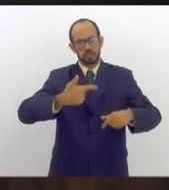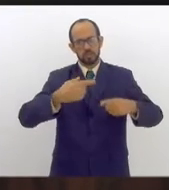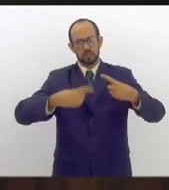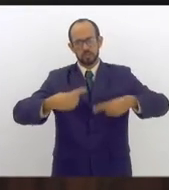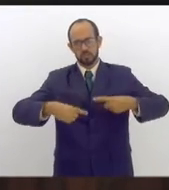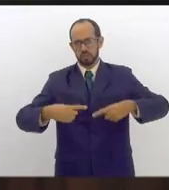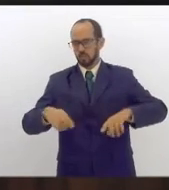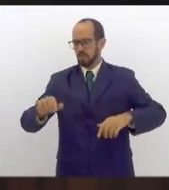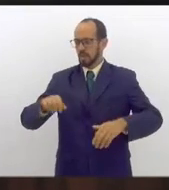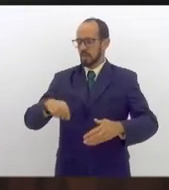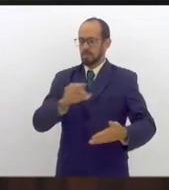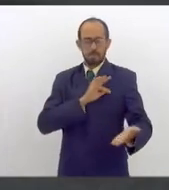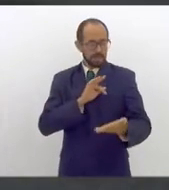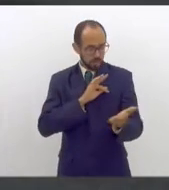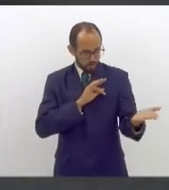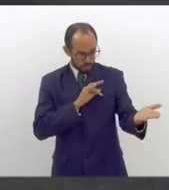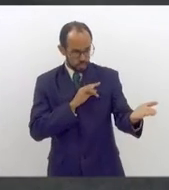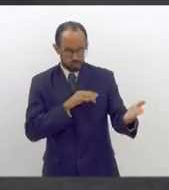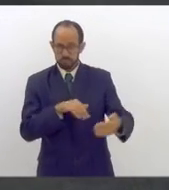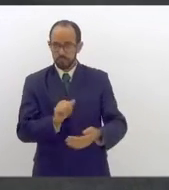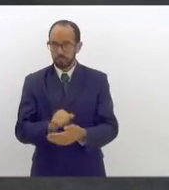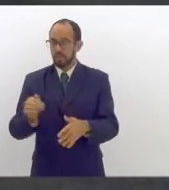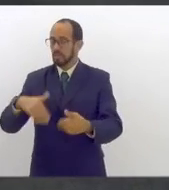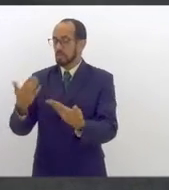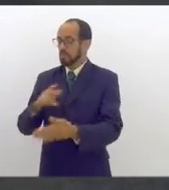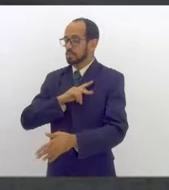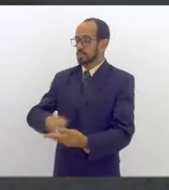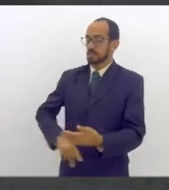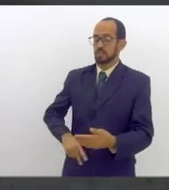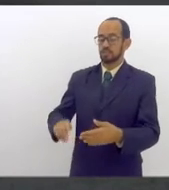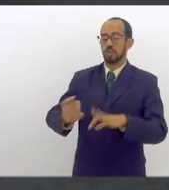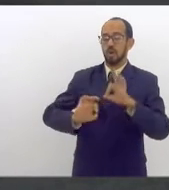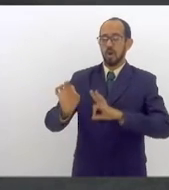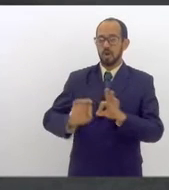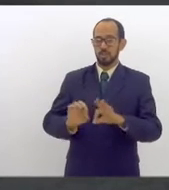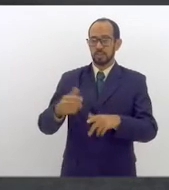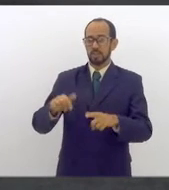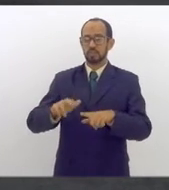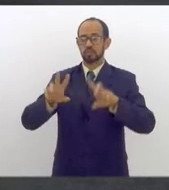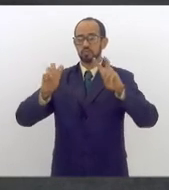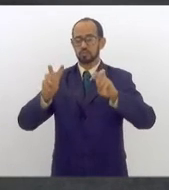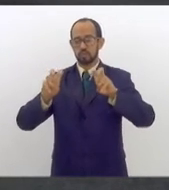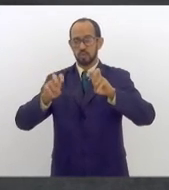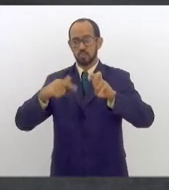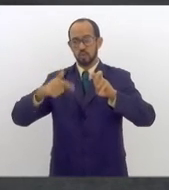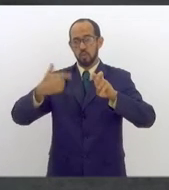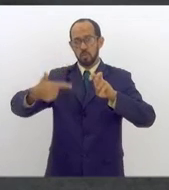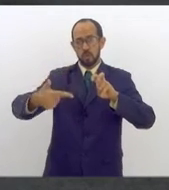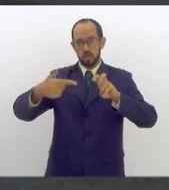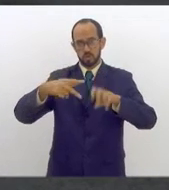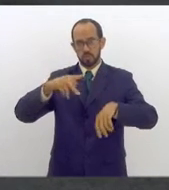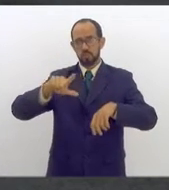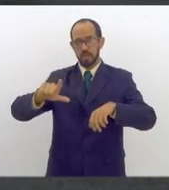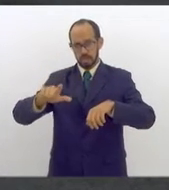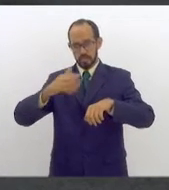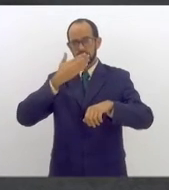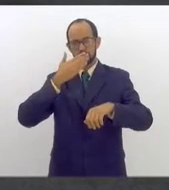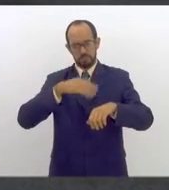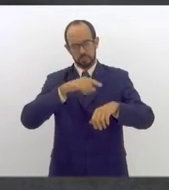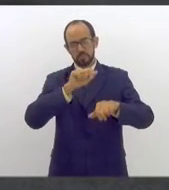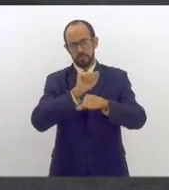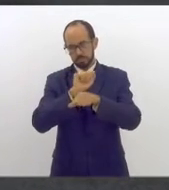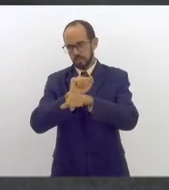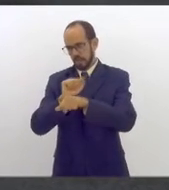Rocha. Presidente, eu queria fazer uma questão de ordem relativa ao próximo projeto. Vou aguardar a senhora, então, fazer a chamada